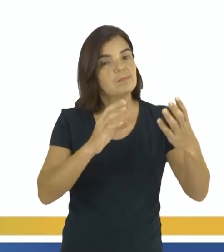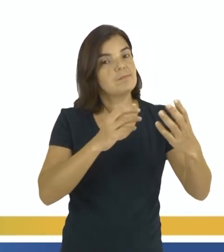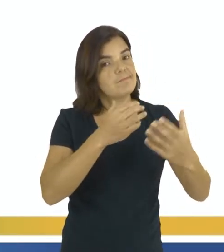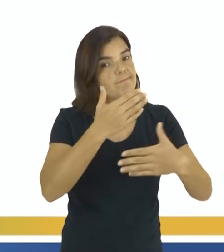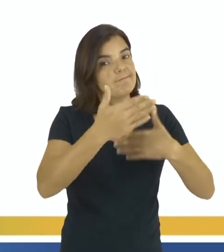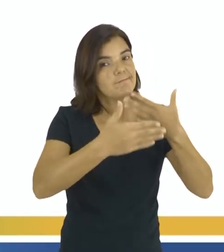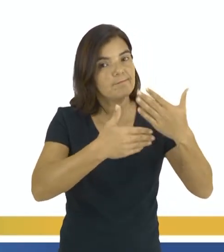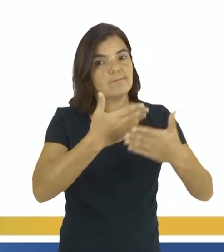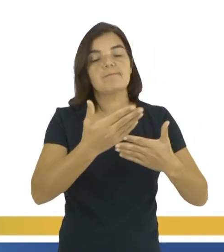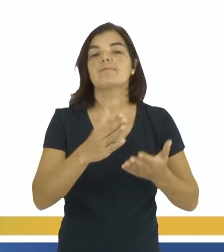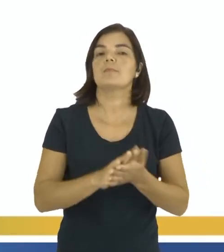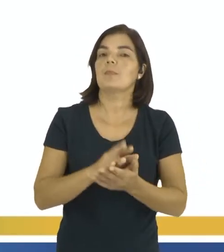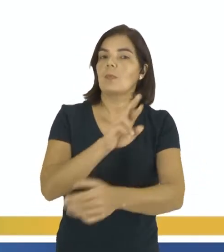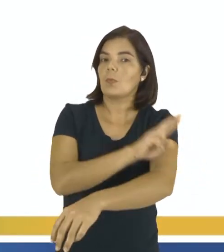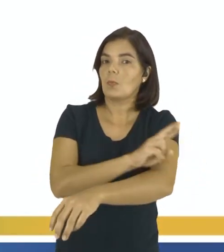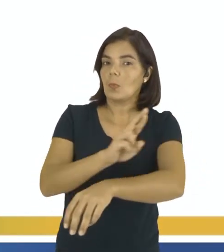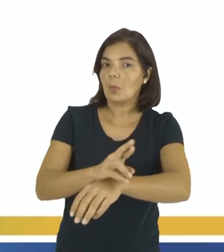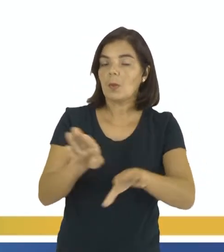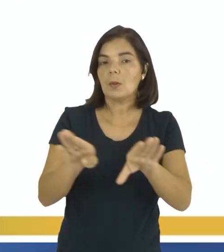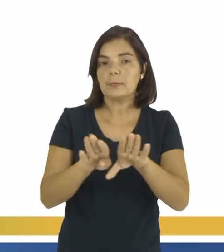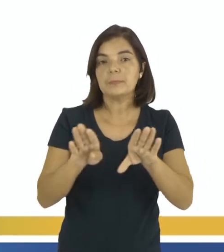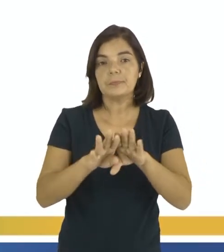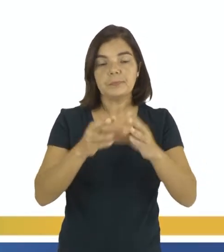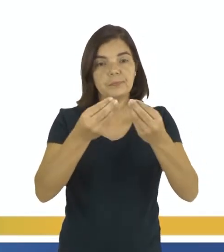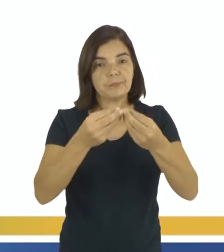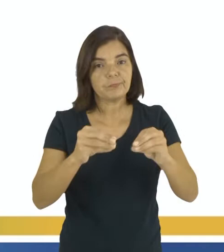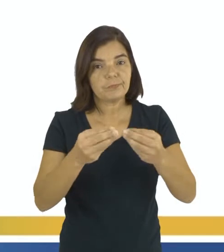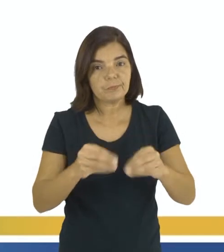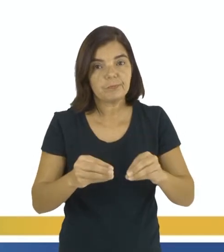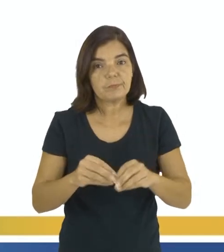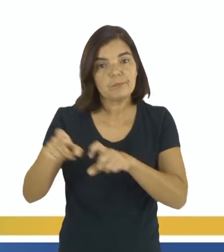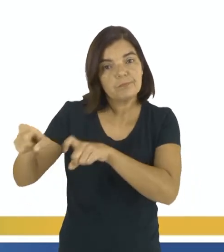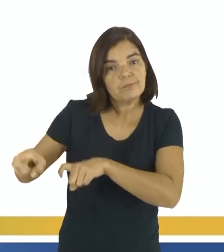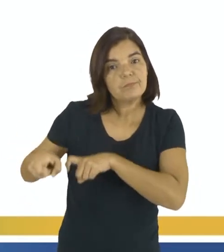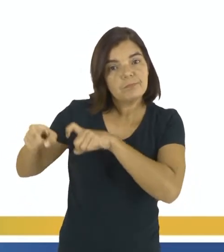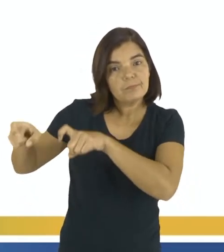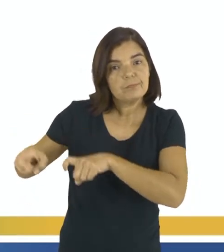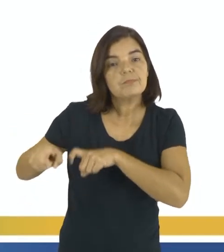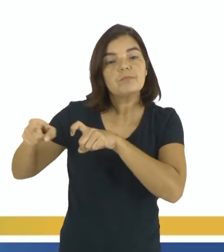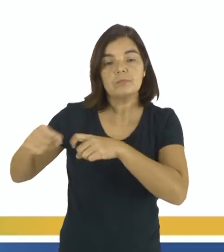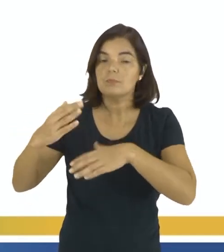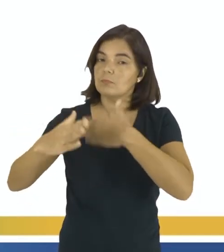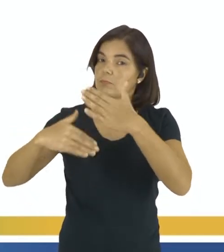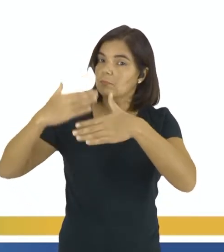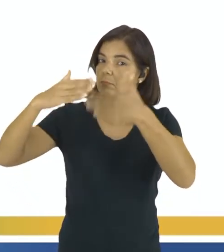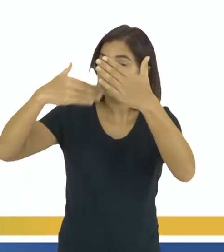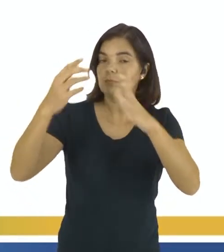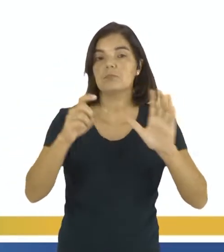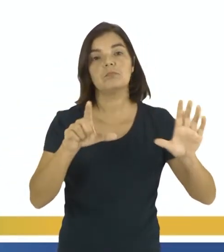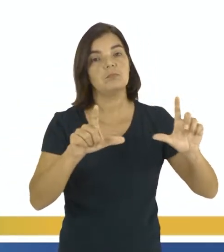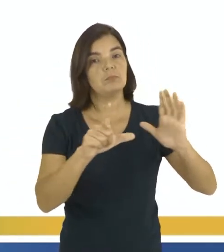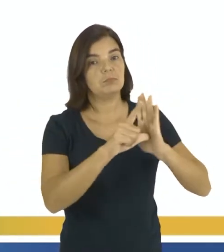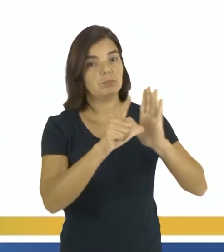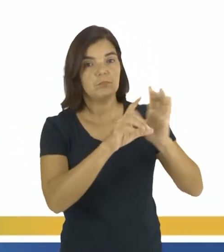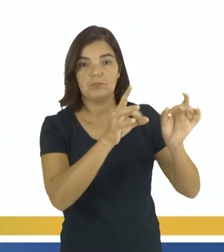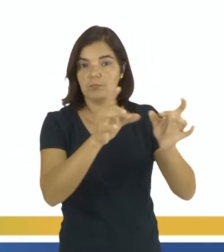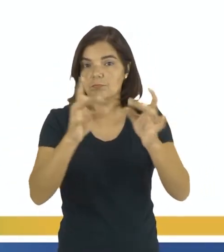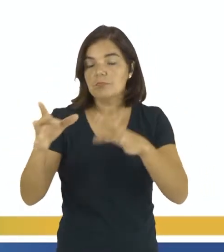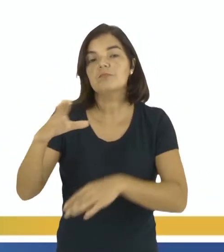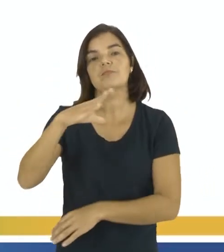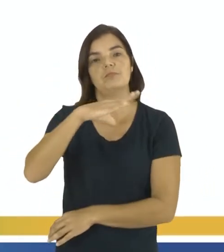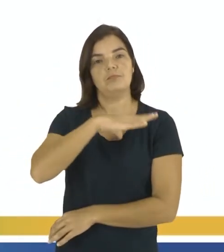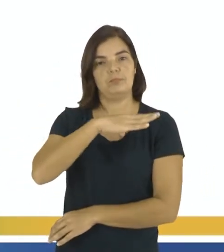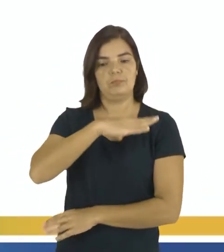campo religioso. Marcada pelo declínio do mundo feudal, pelo crescimento do comércio e da vida urbana,